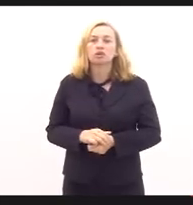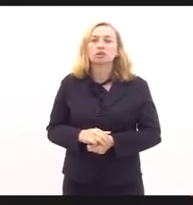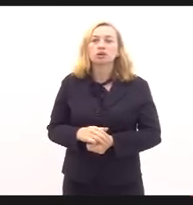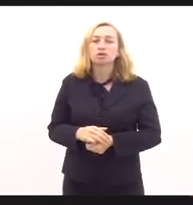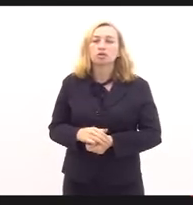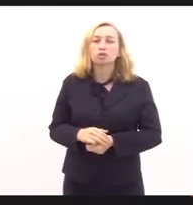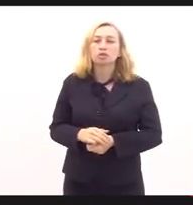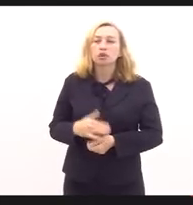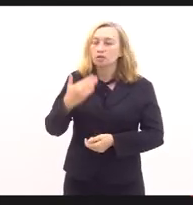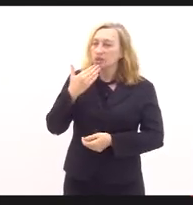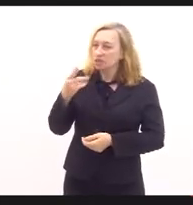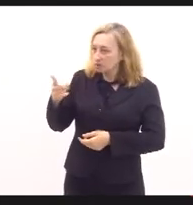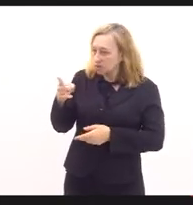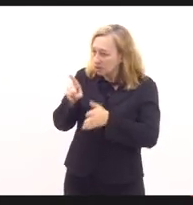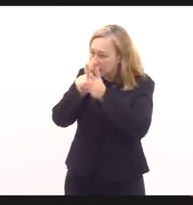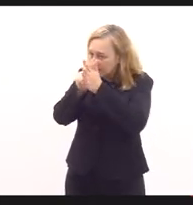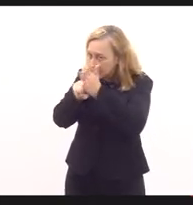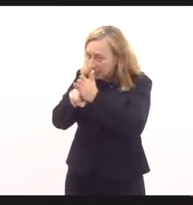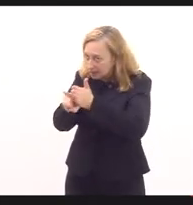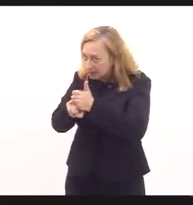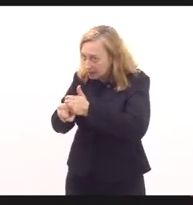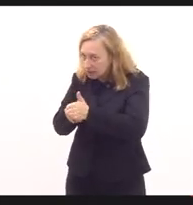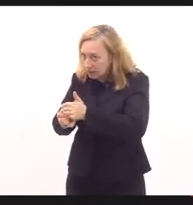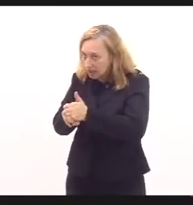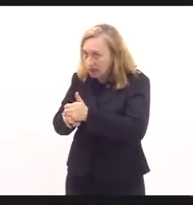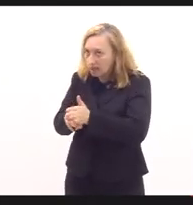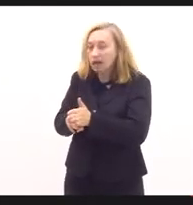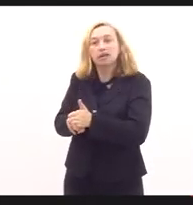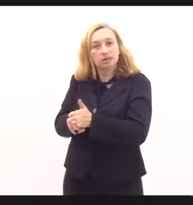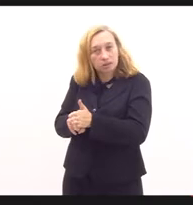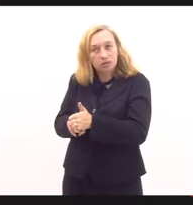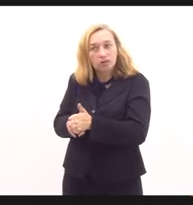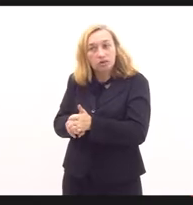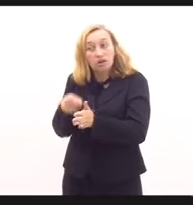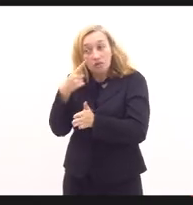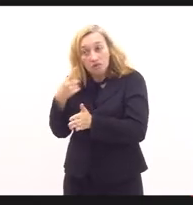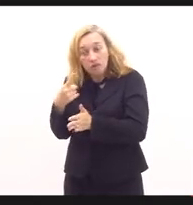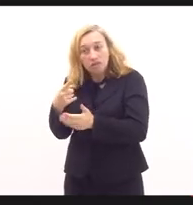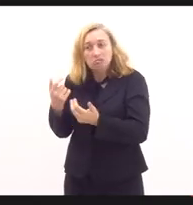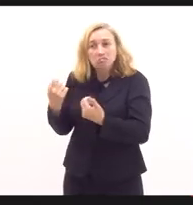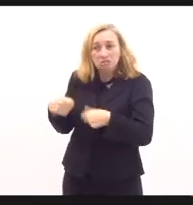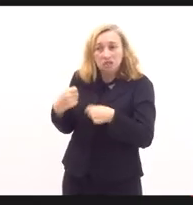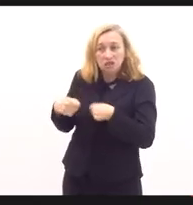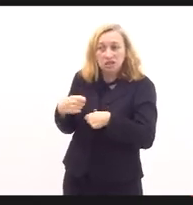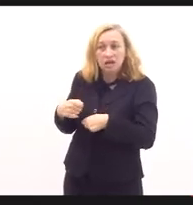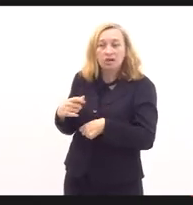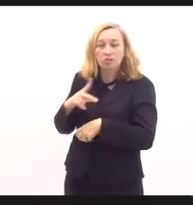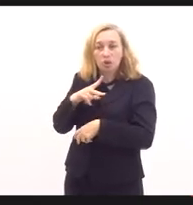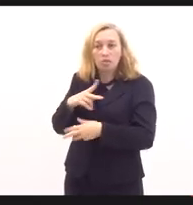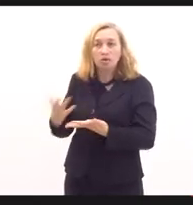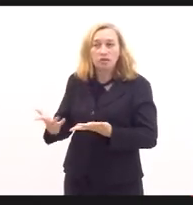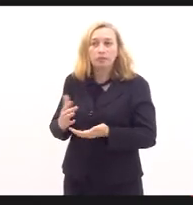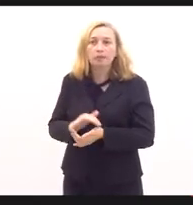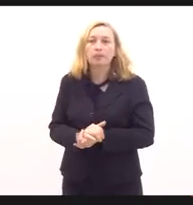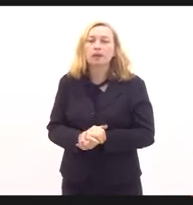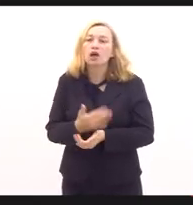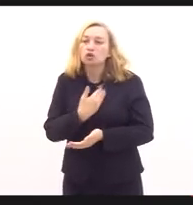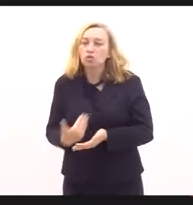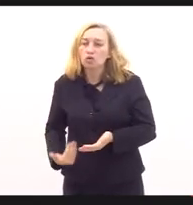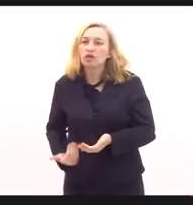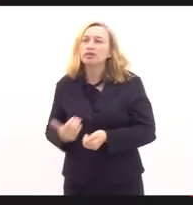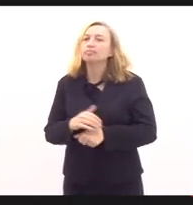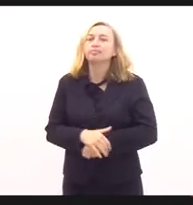Recomendamos eles fazerem as análises que eles julguem necessárias lá, de impacto, para o governo e